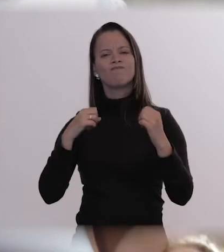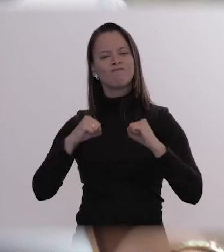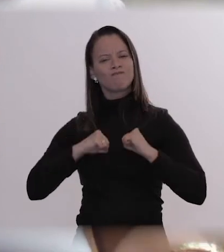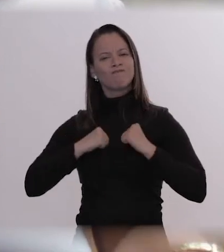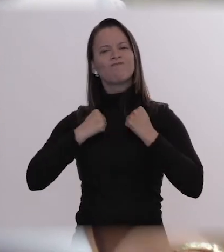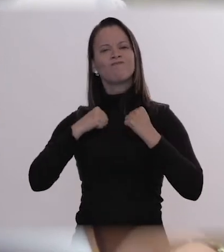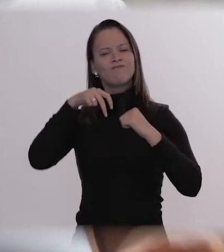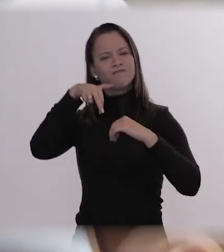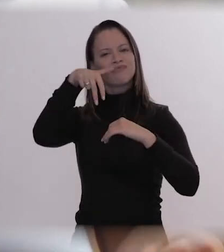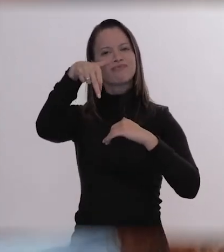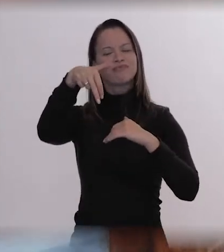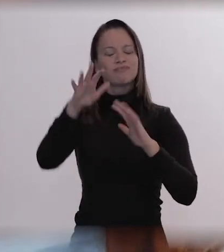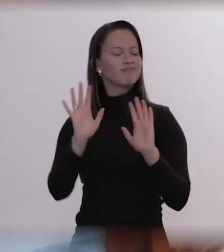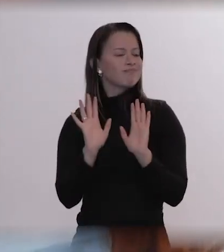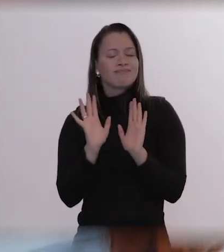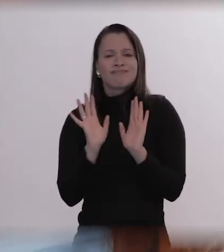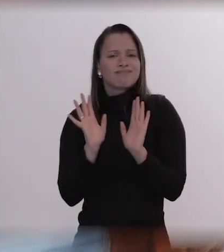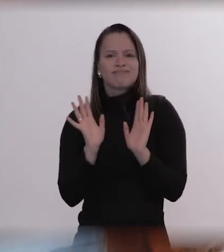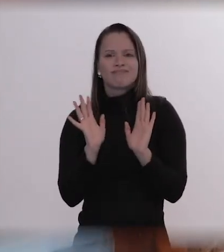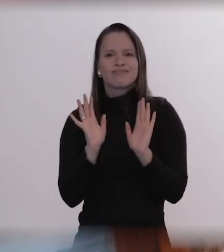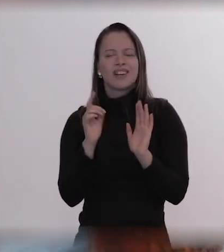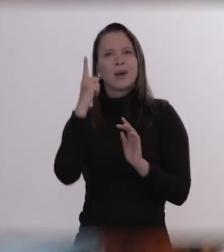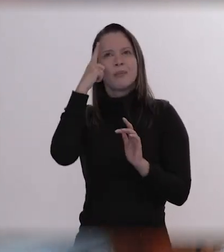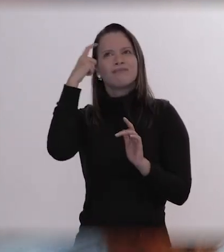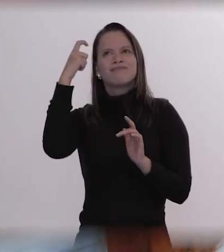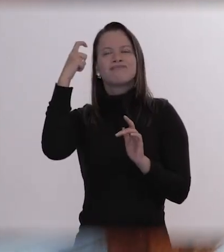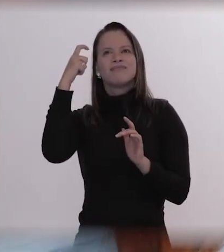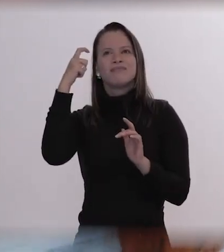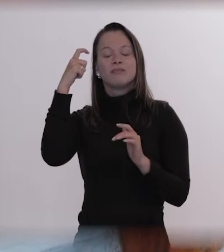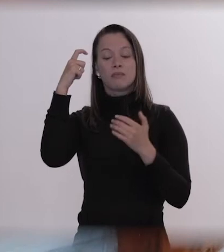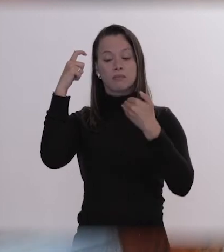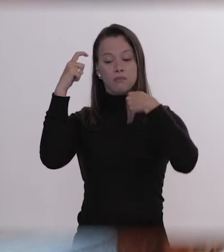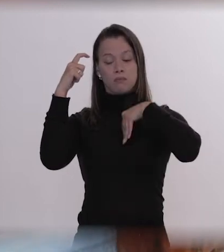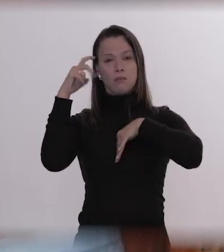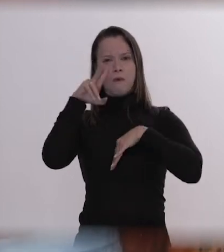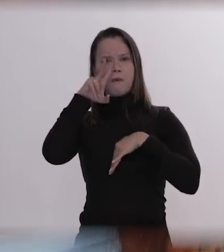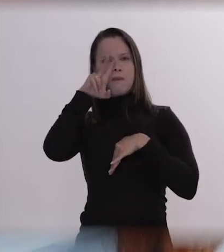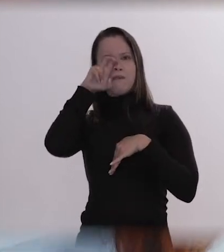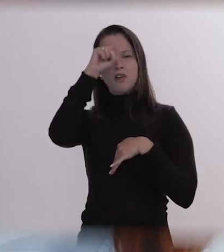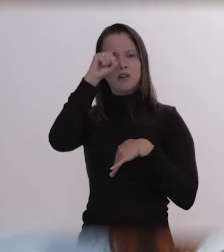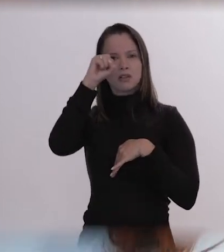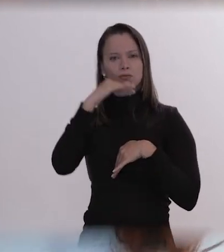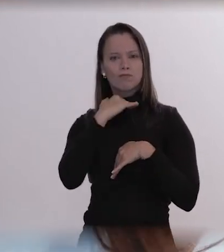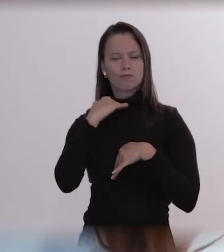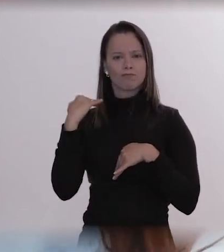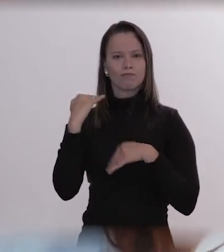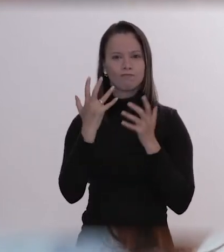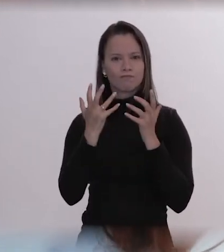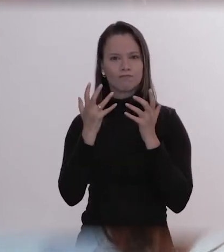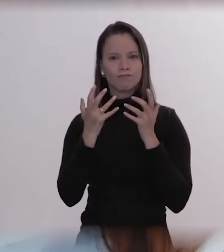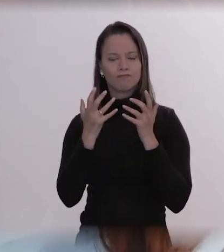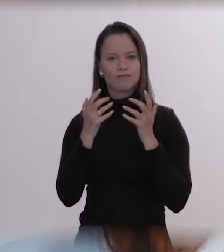fosse embora aquela... Era uma ideia assim muito forte de ir embora. Eu não